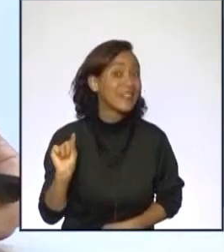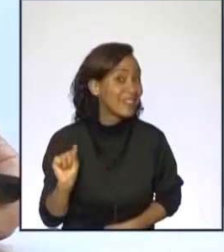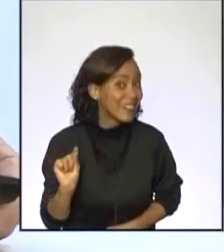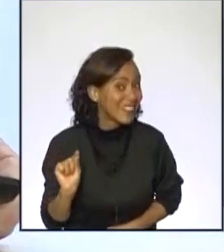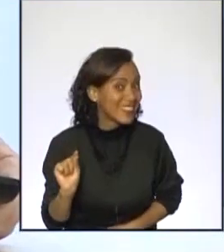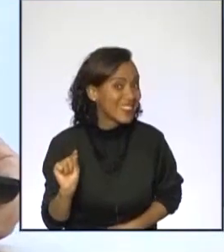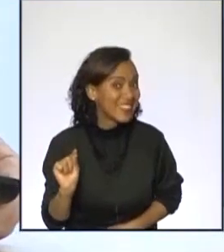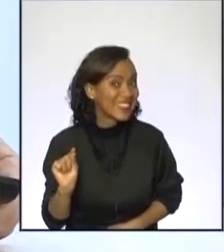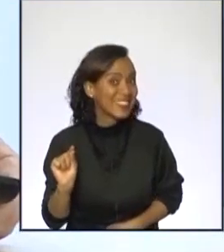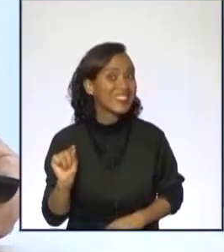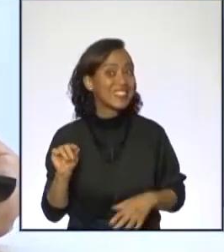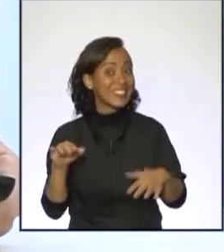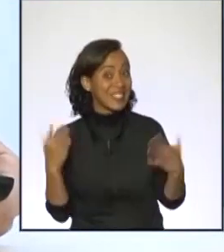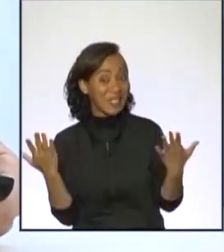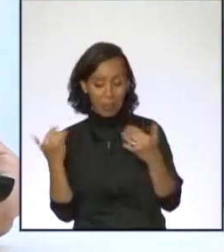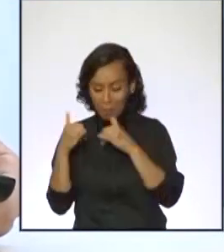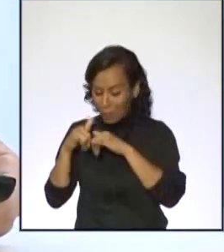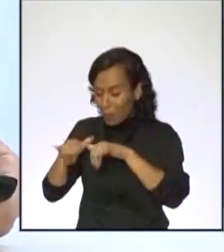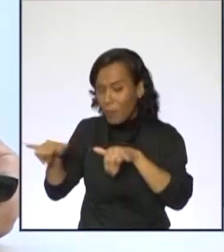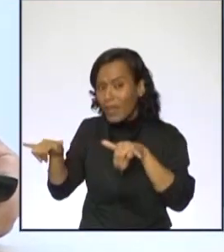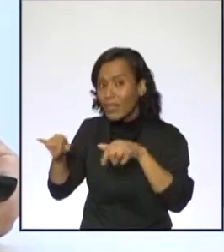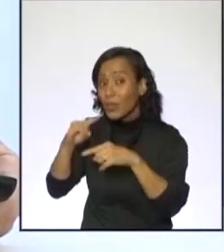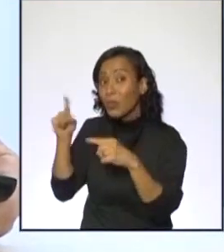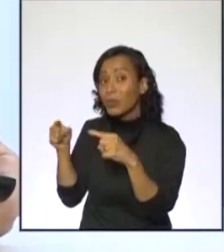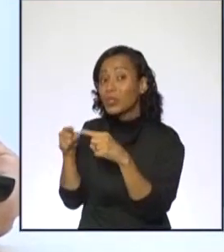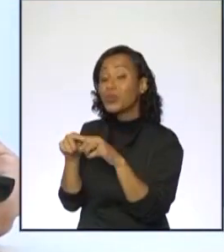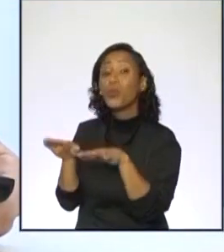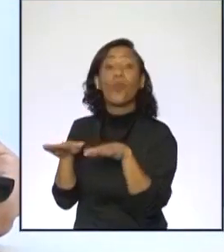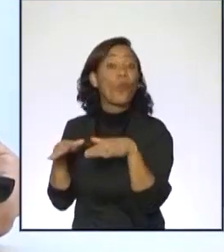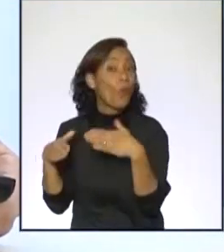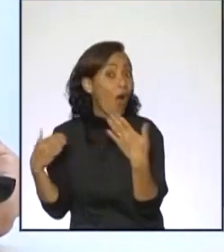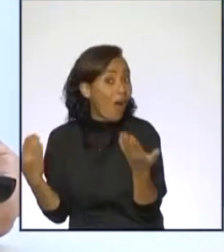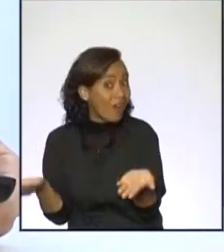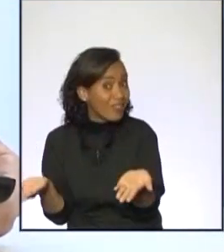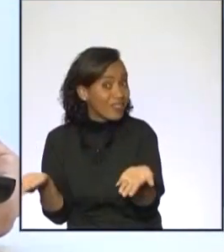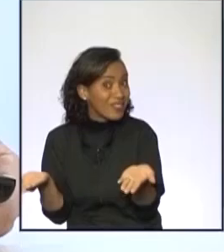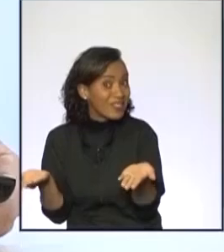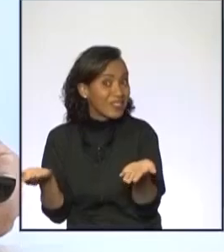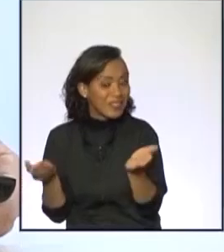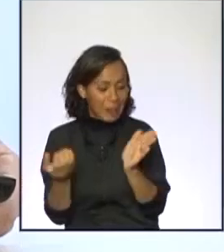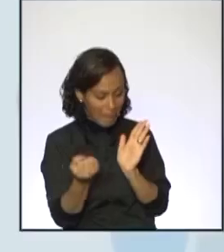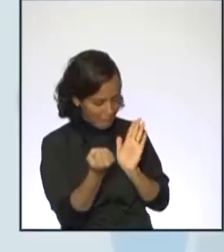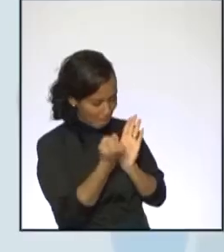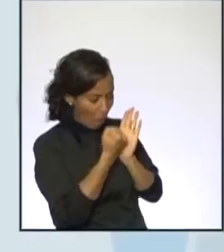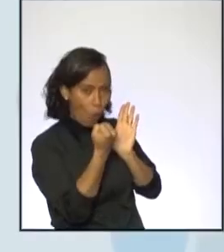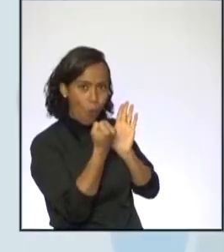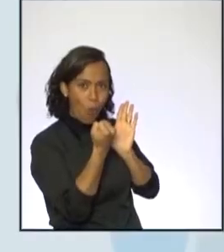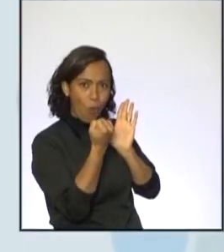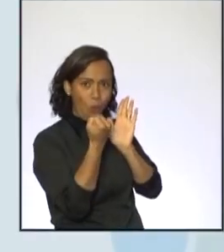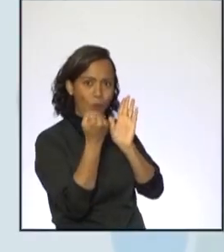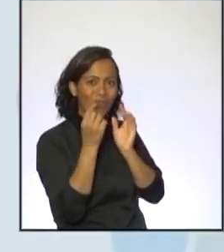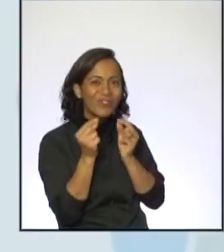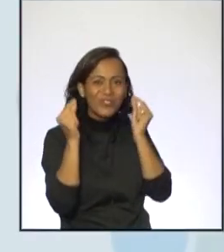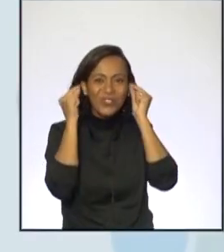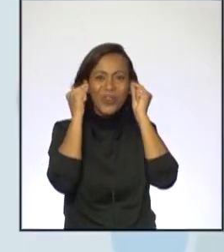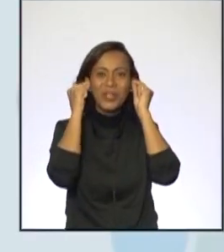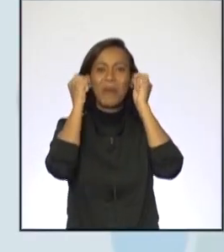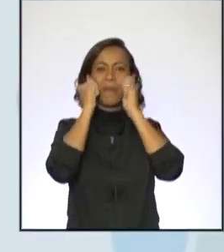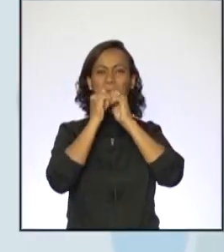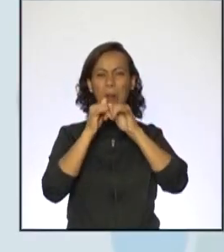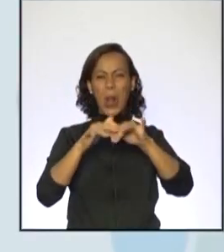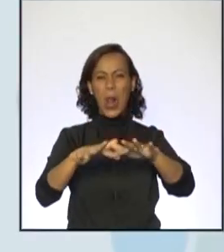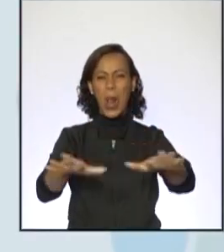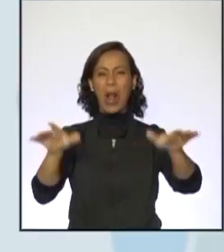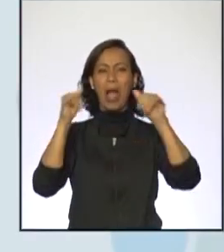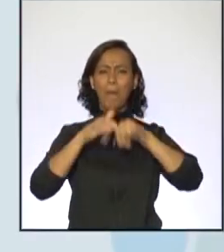qual de qualquer propaganda Qual é? promover uma marca de fone de ouvido. Ali,